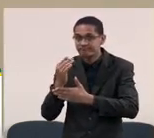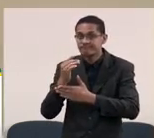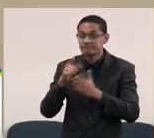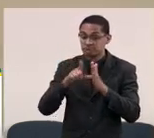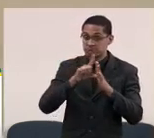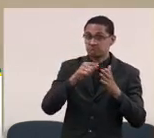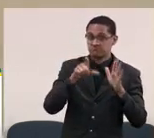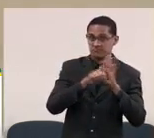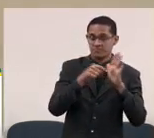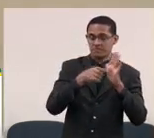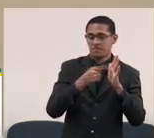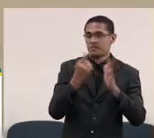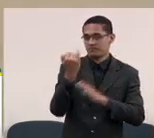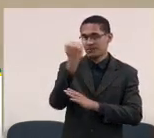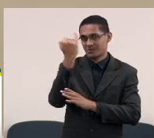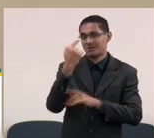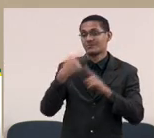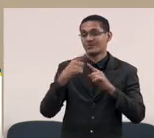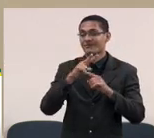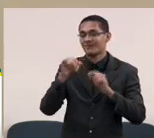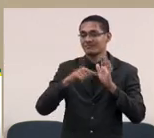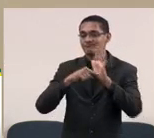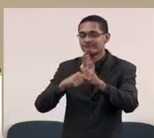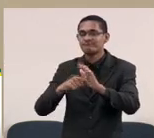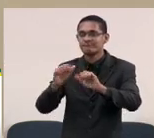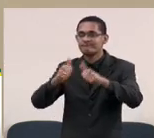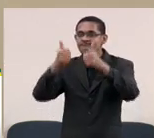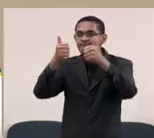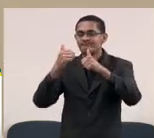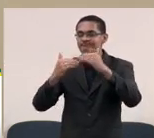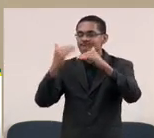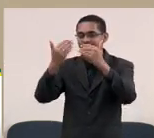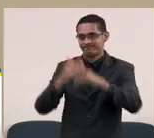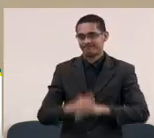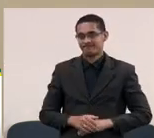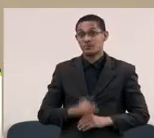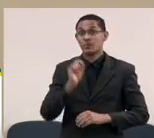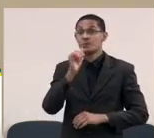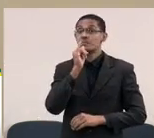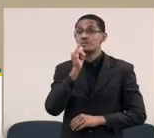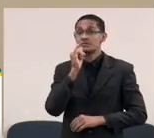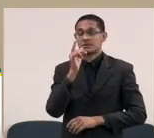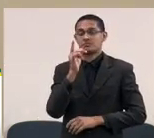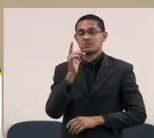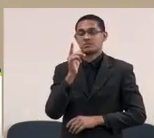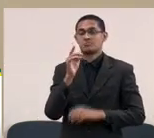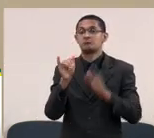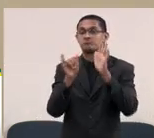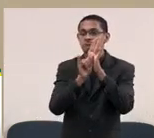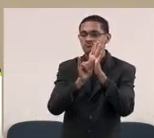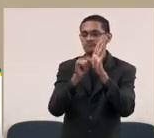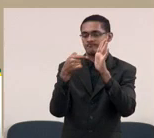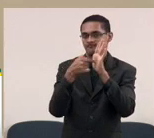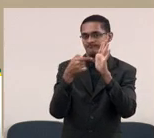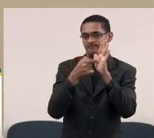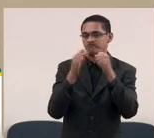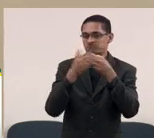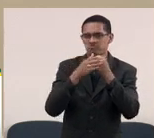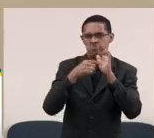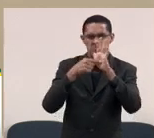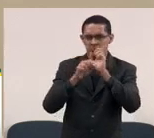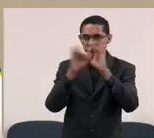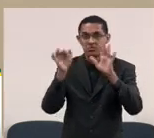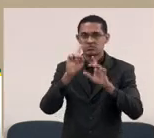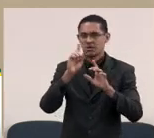importante, evidentemente, para que existam os parâmetros para que isso aconteça, como a preservação da identidade do cidadão, para que ele não fique